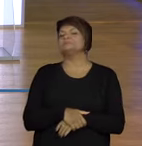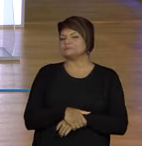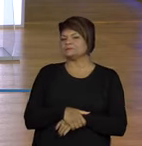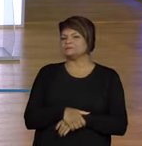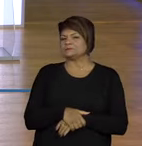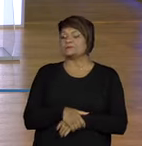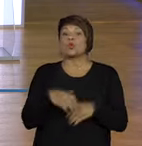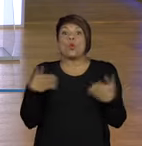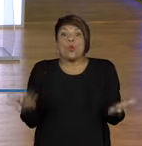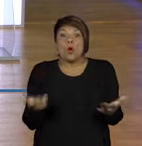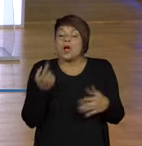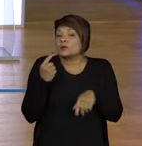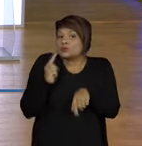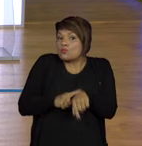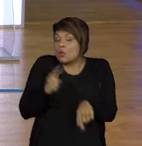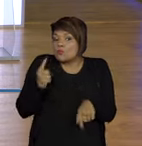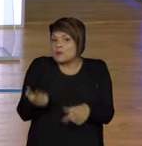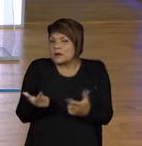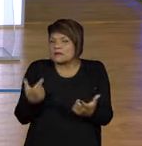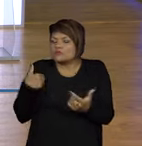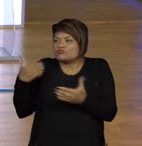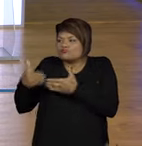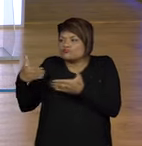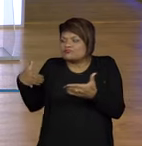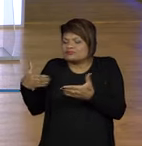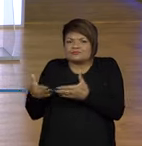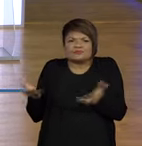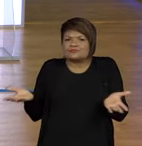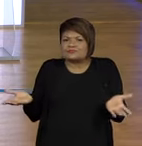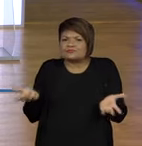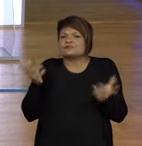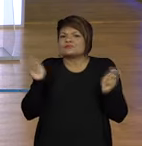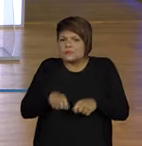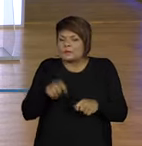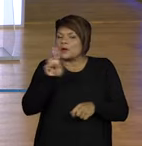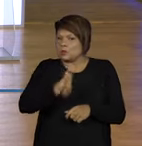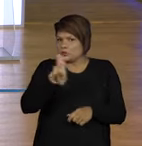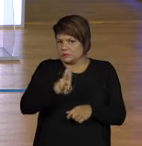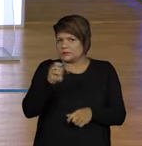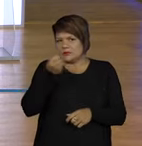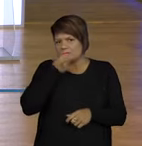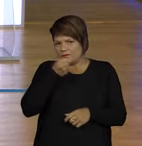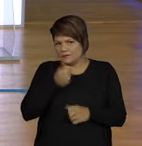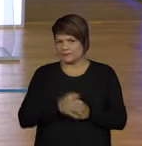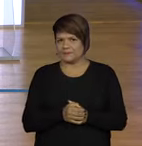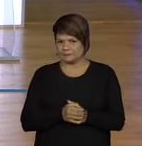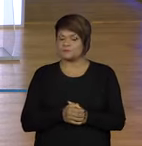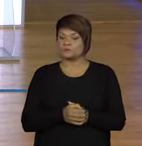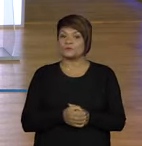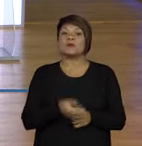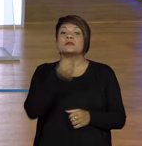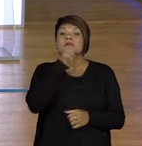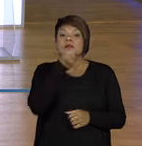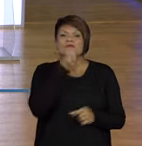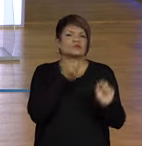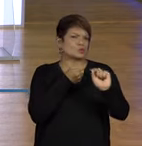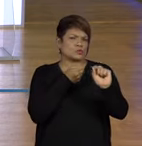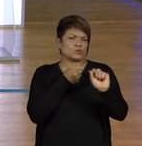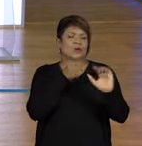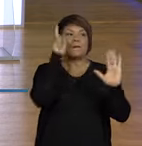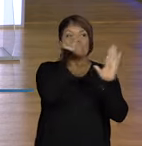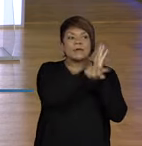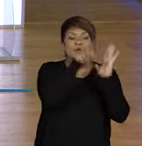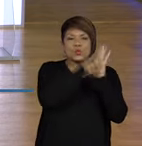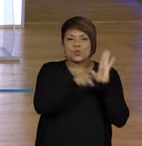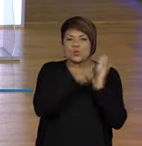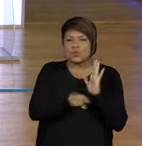que momento nós podemos usar entrevistas? Lembrando que a entrevista, né, são várias perguntas que você faz